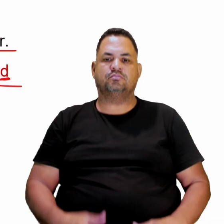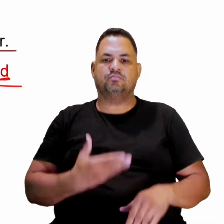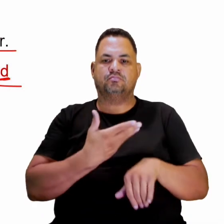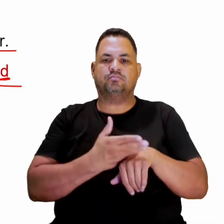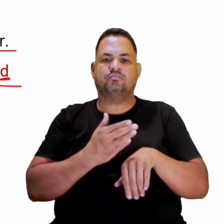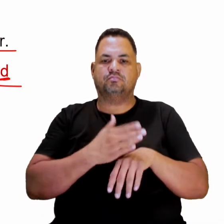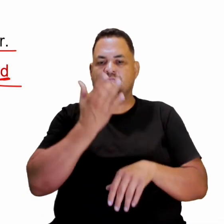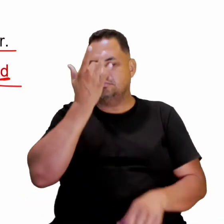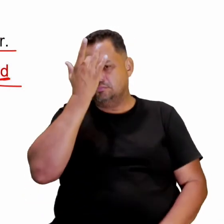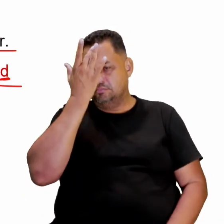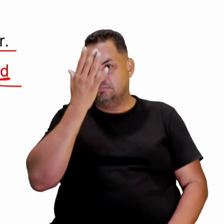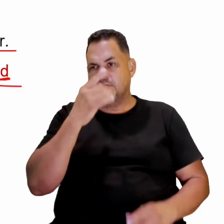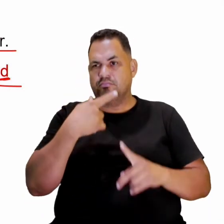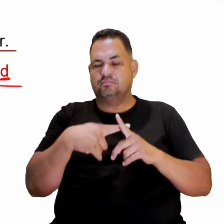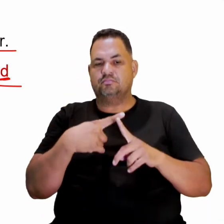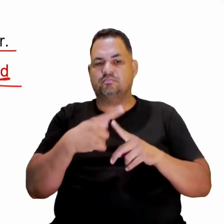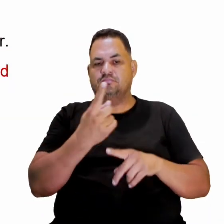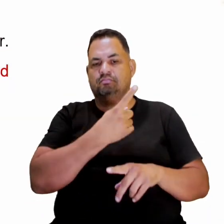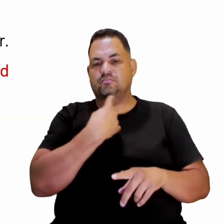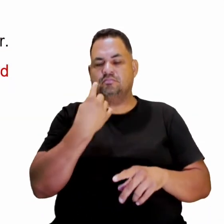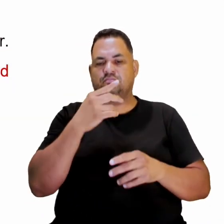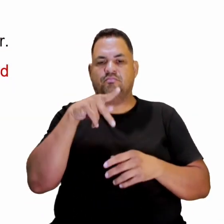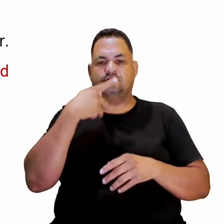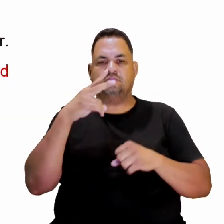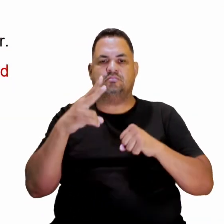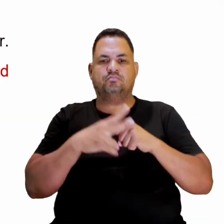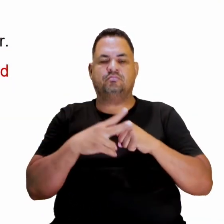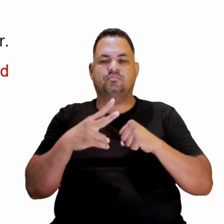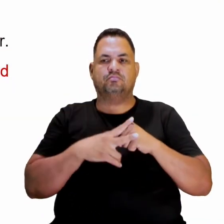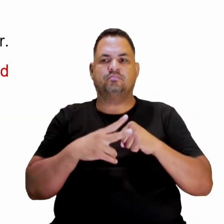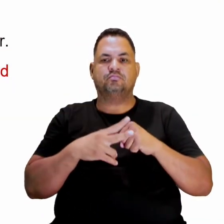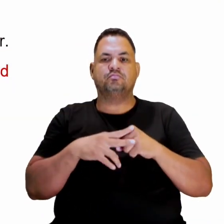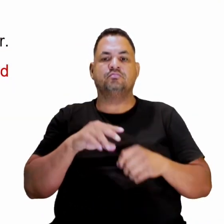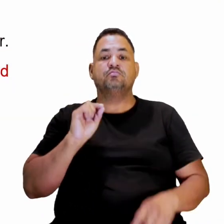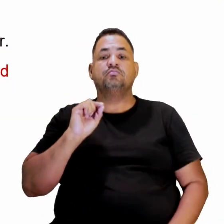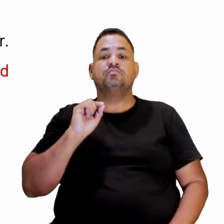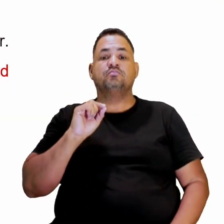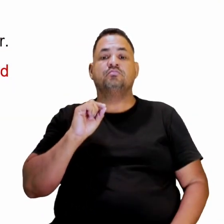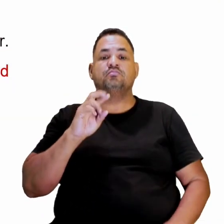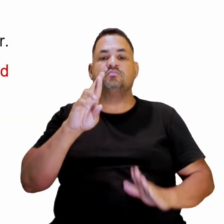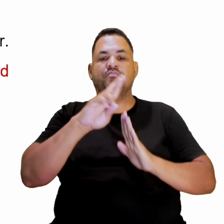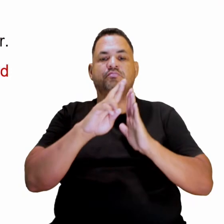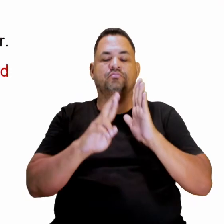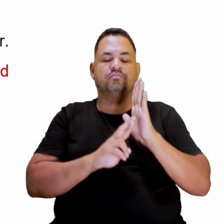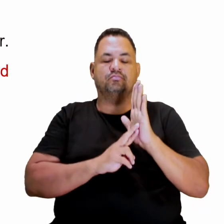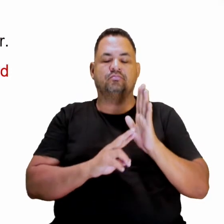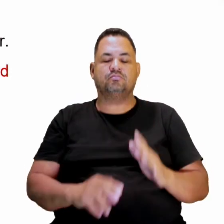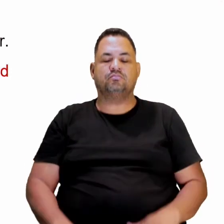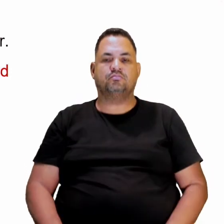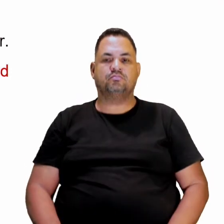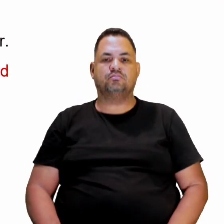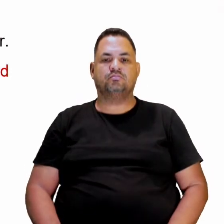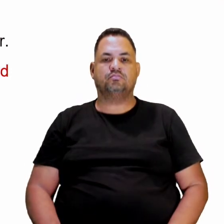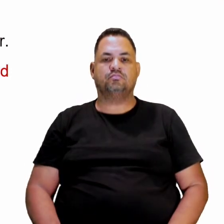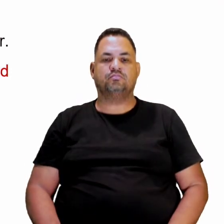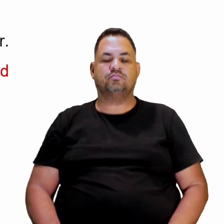prática foi bem fácil, porque a gente só tá falando aqui dos verbos, o quê? Da regra dos